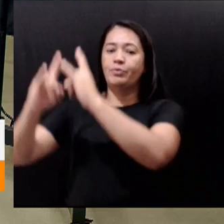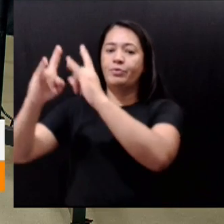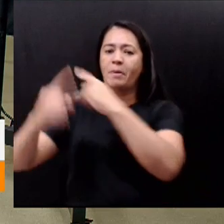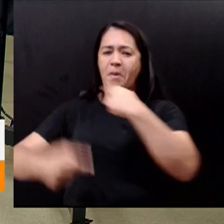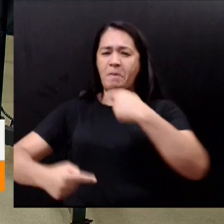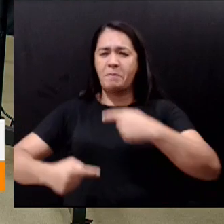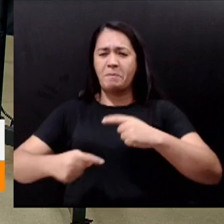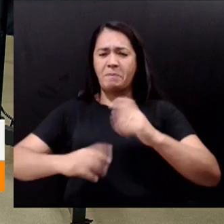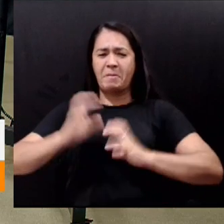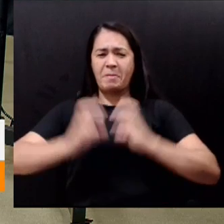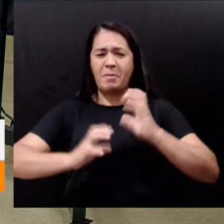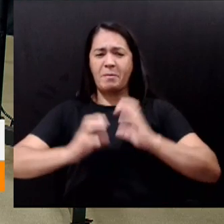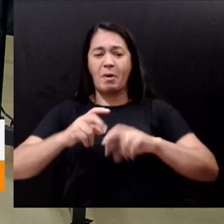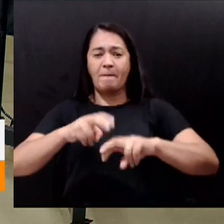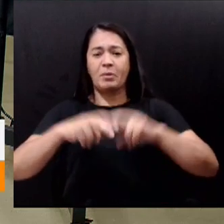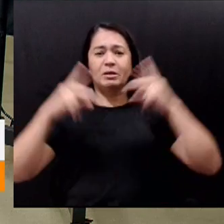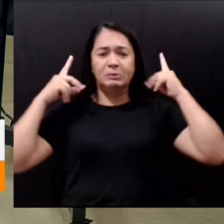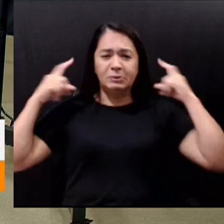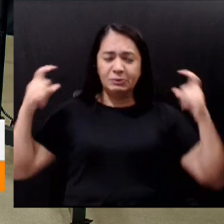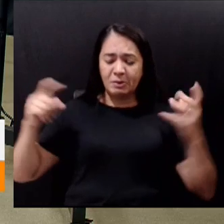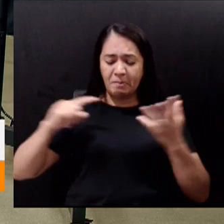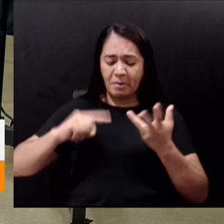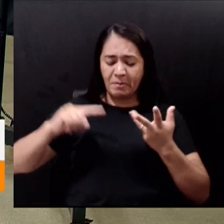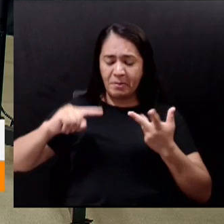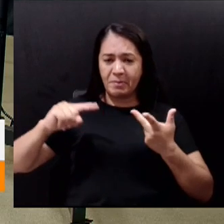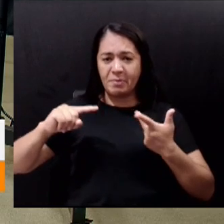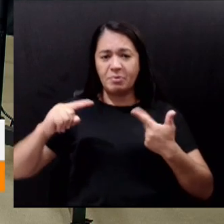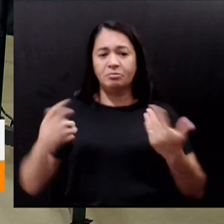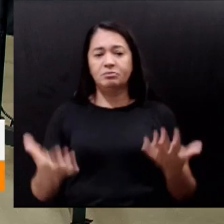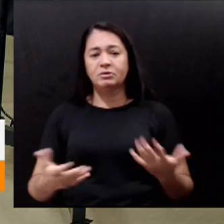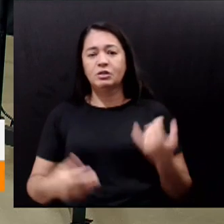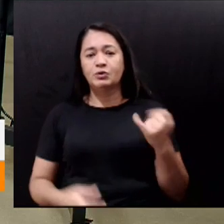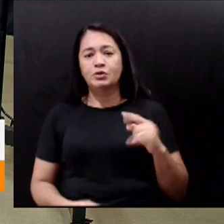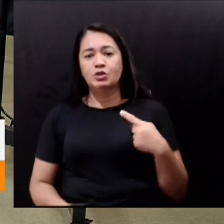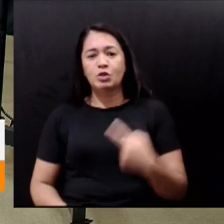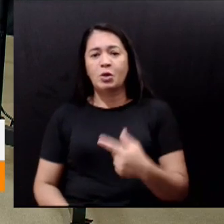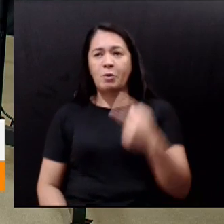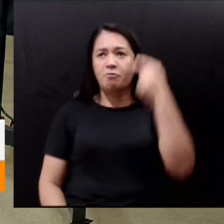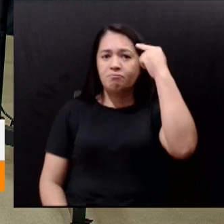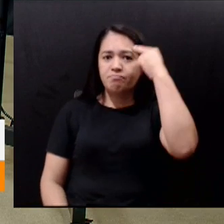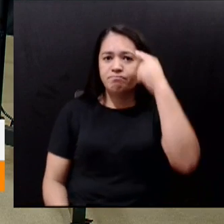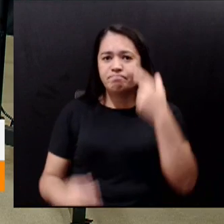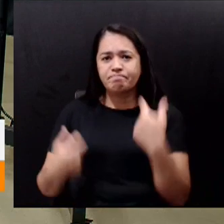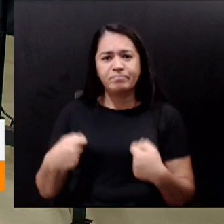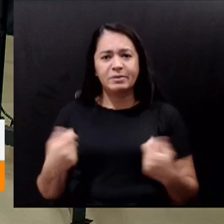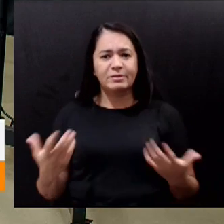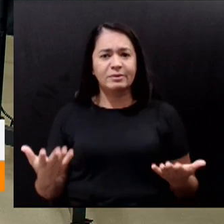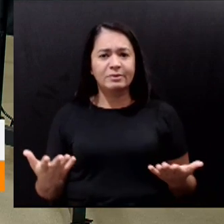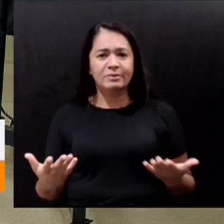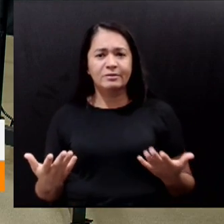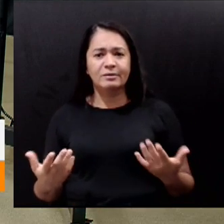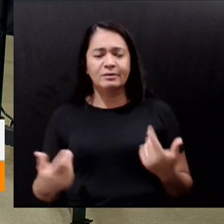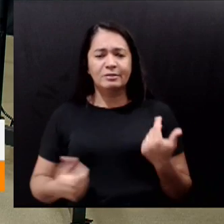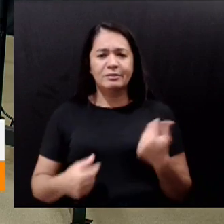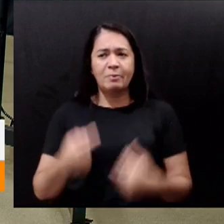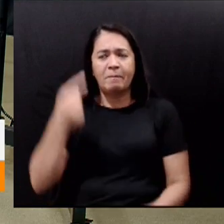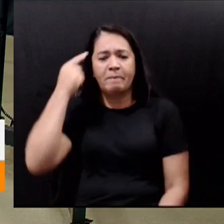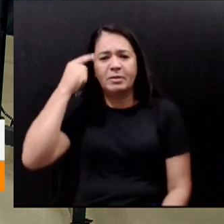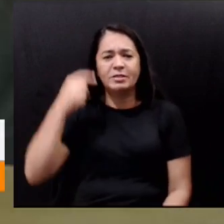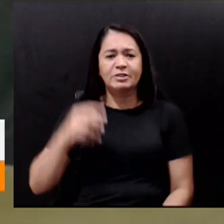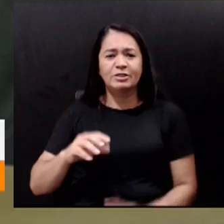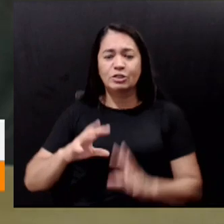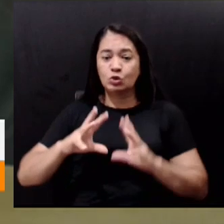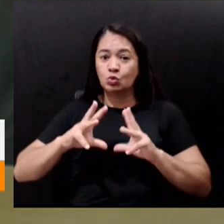barulho, por conta disso, daquilo. Então, se a gente for parar para analisar, as coisas estão bem diferentes e a gente não